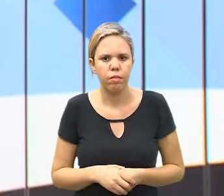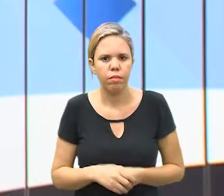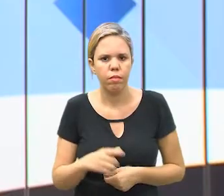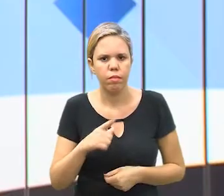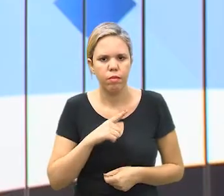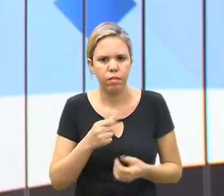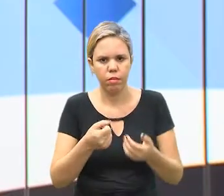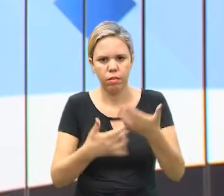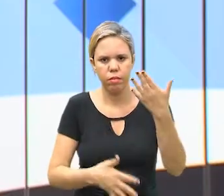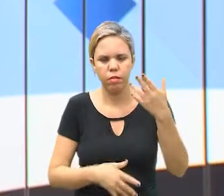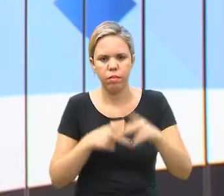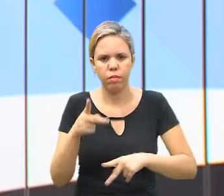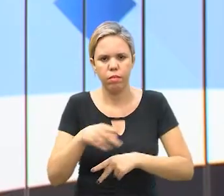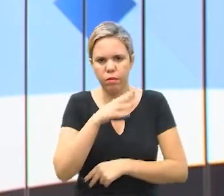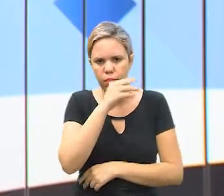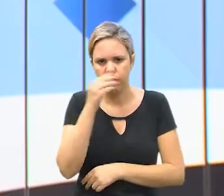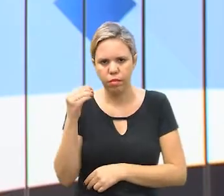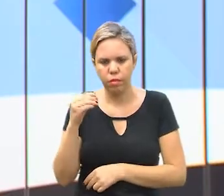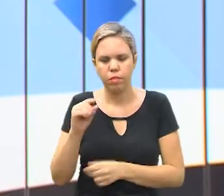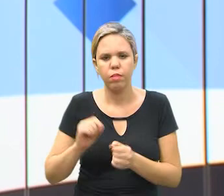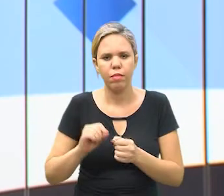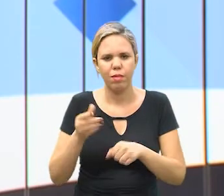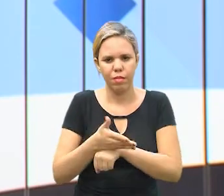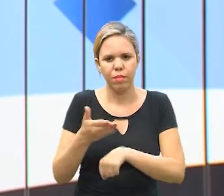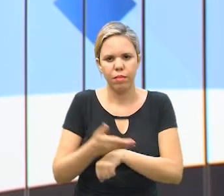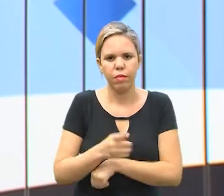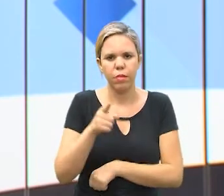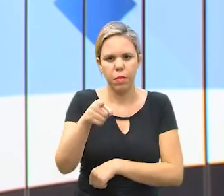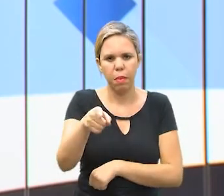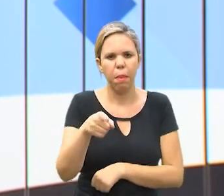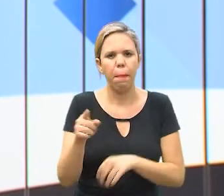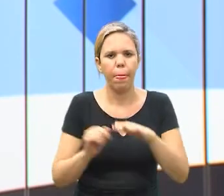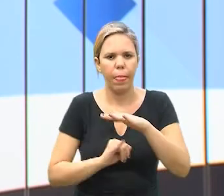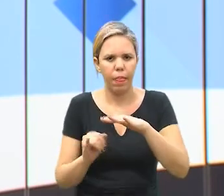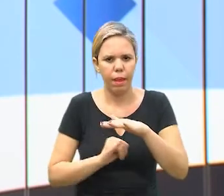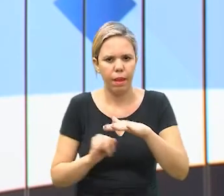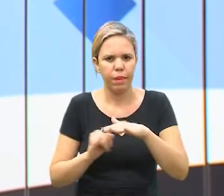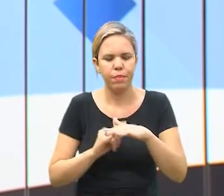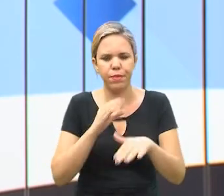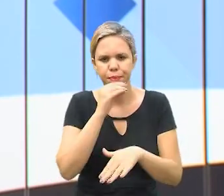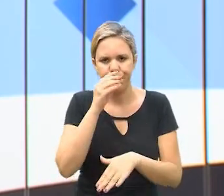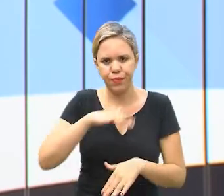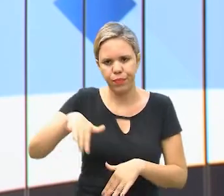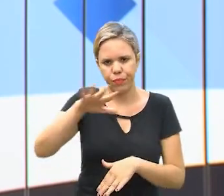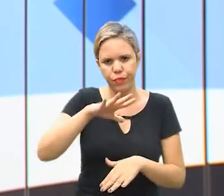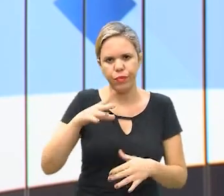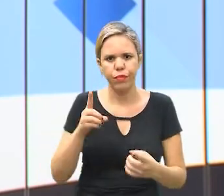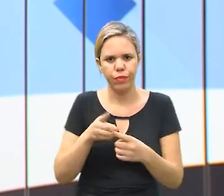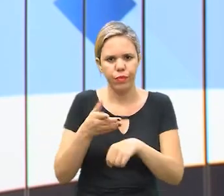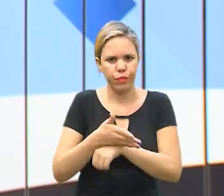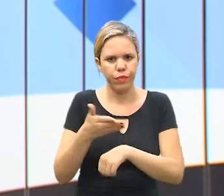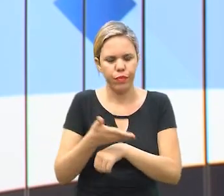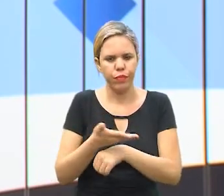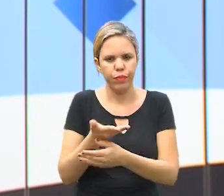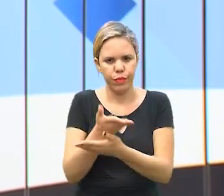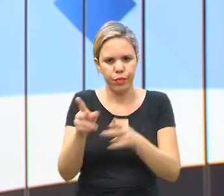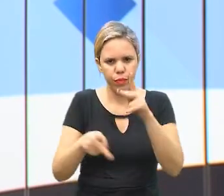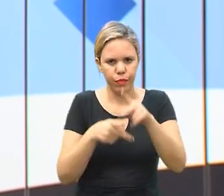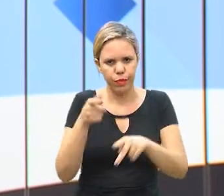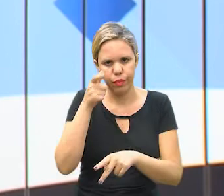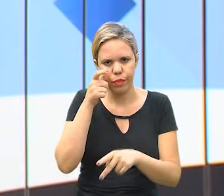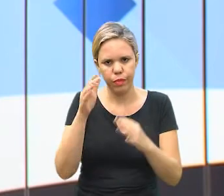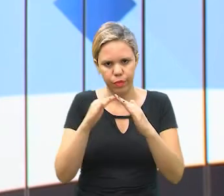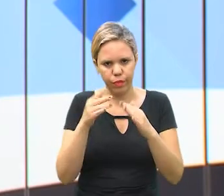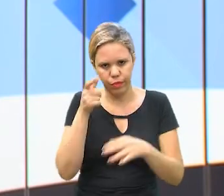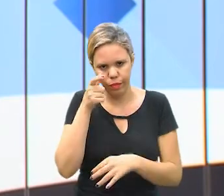tenho um depoimento de um adolescente que faz parte aí, dos adolescentes assistidos, eu queria compartilhar com o pessoal que está em